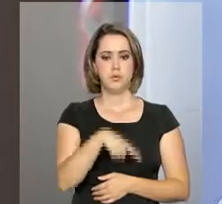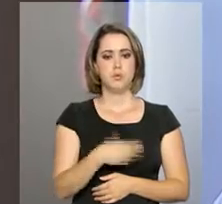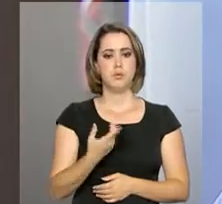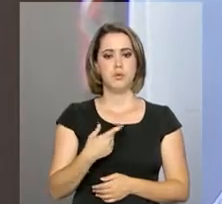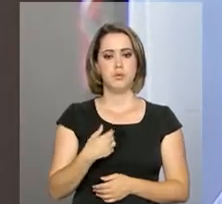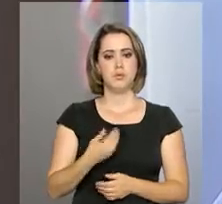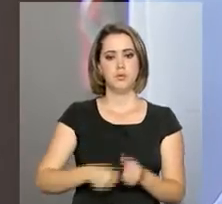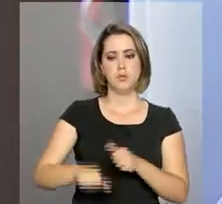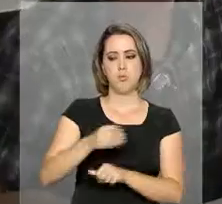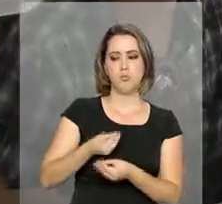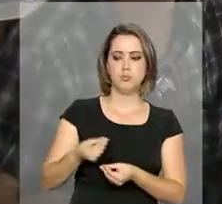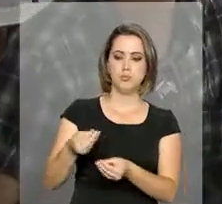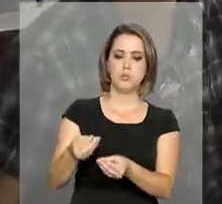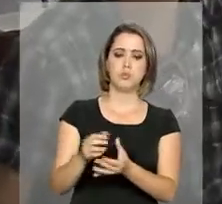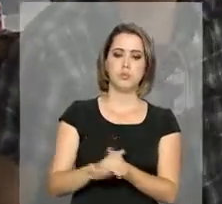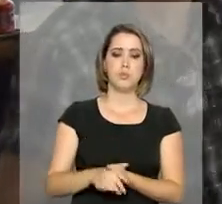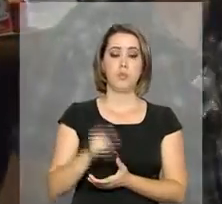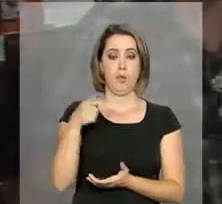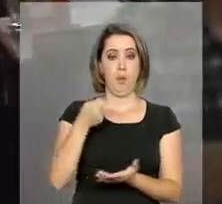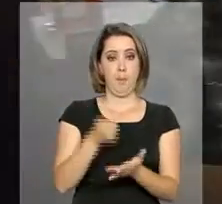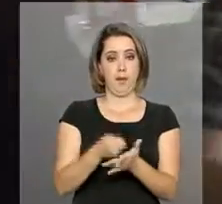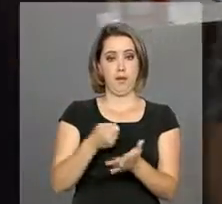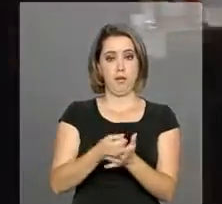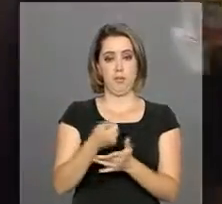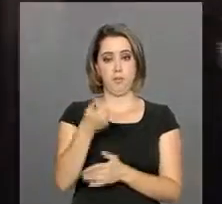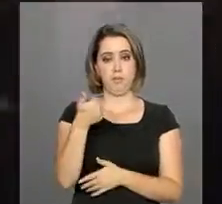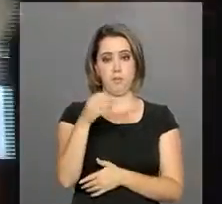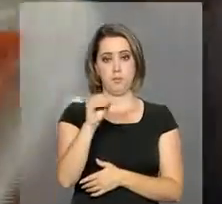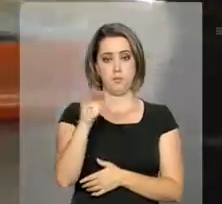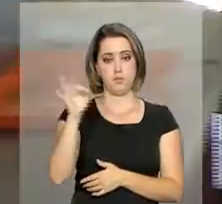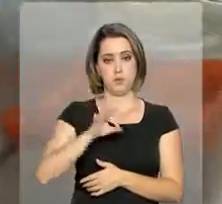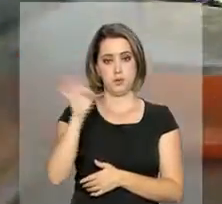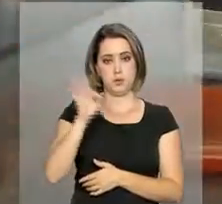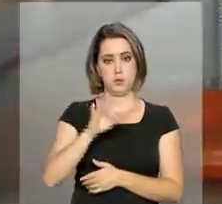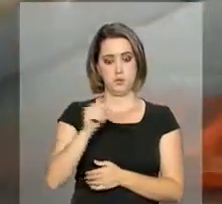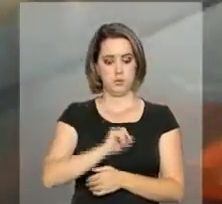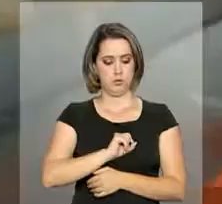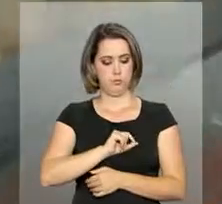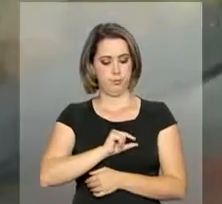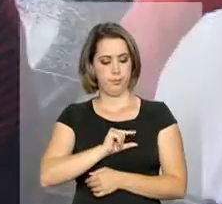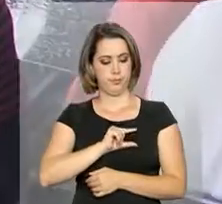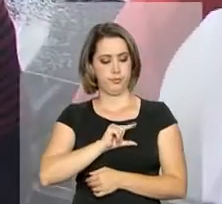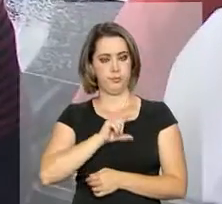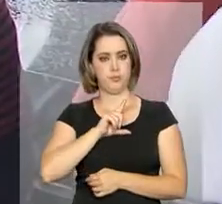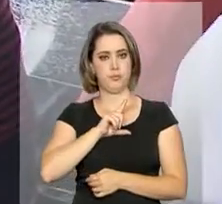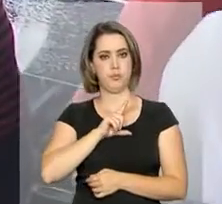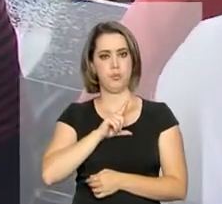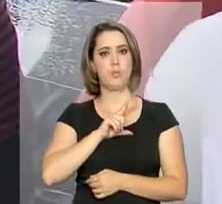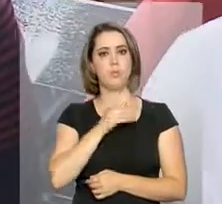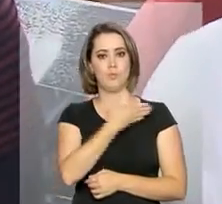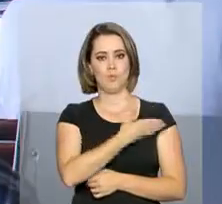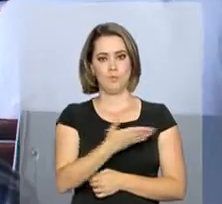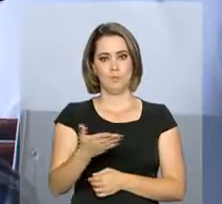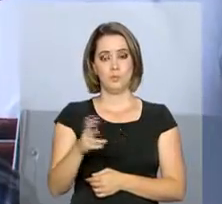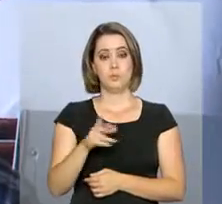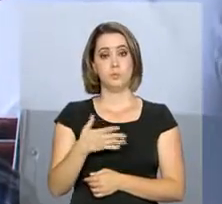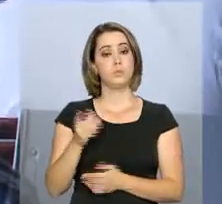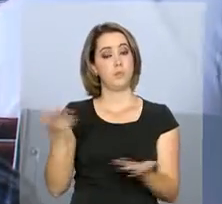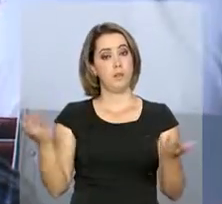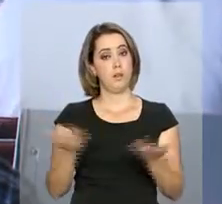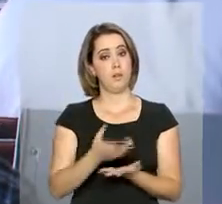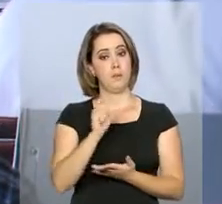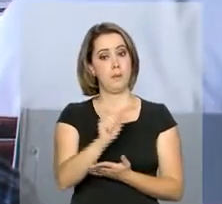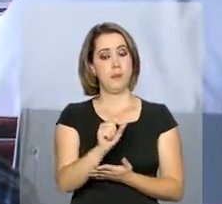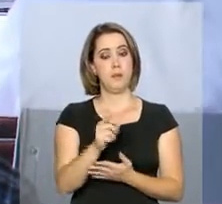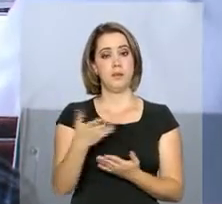em troca a eles, né? É a gorjeta que aumenta a remuneração dos trabalhadores de bares e restaurantes. E agora